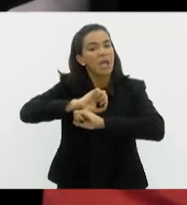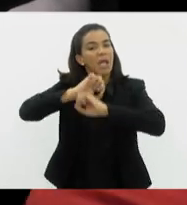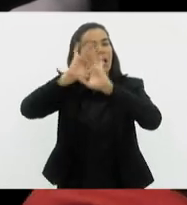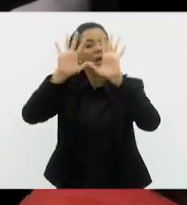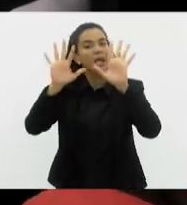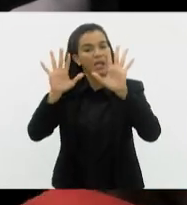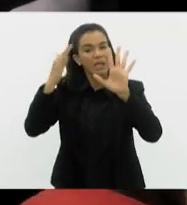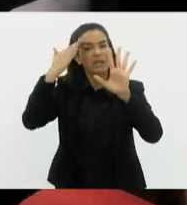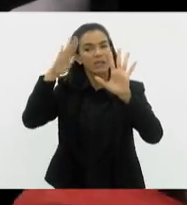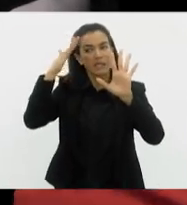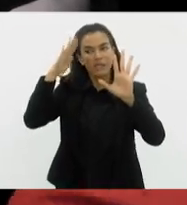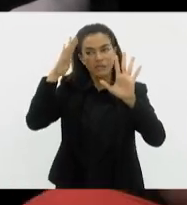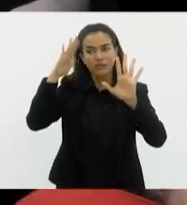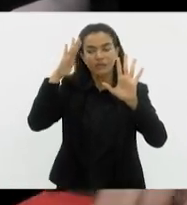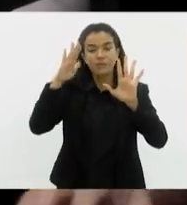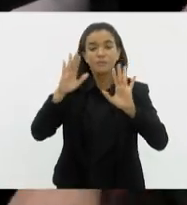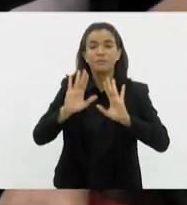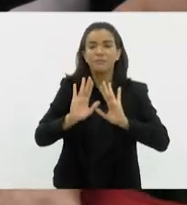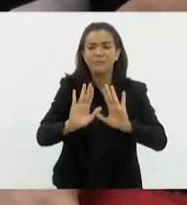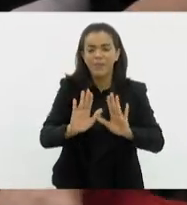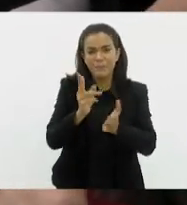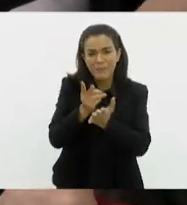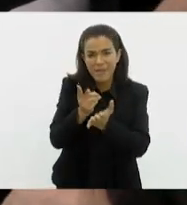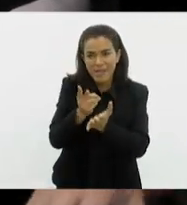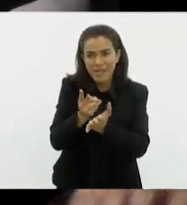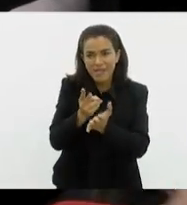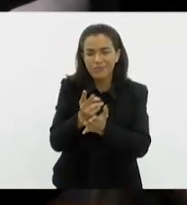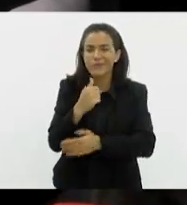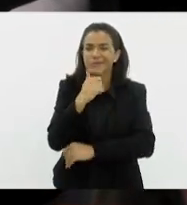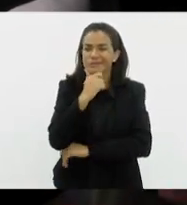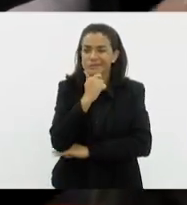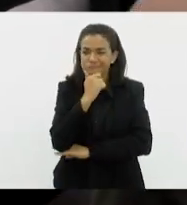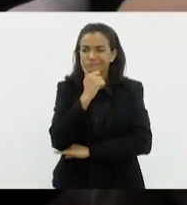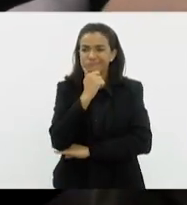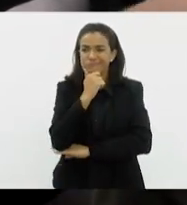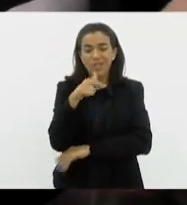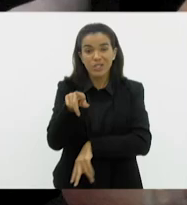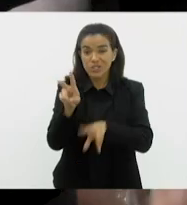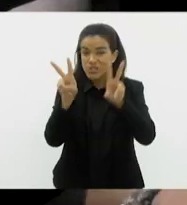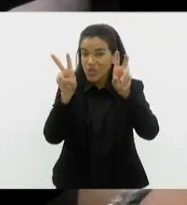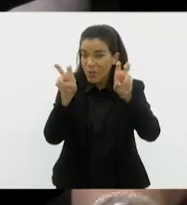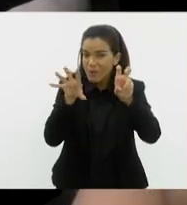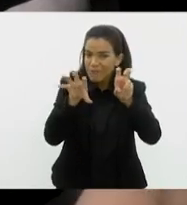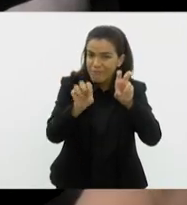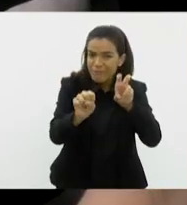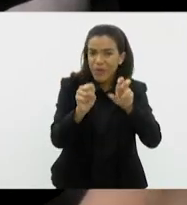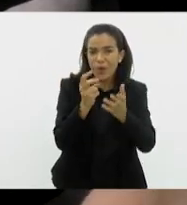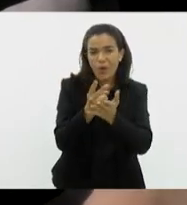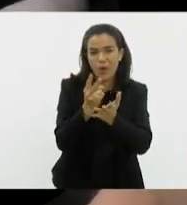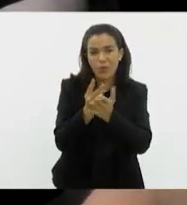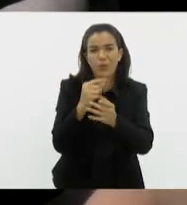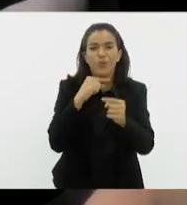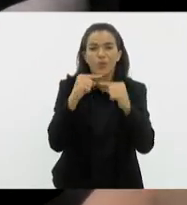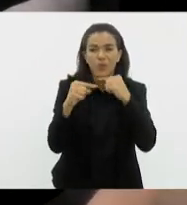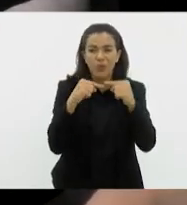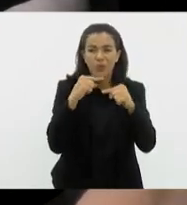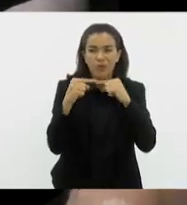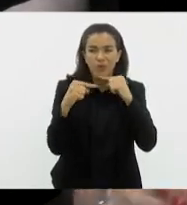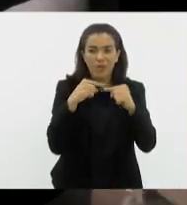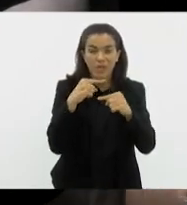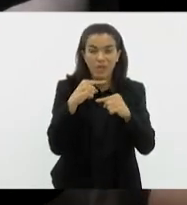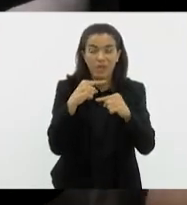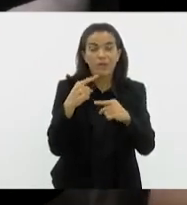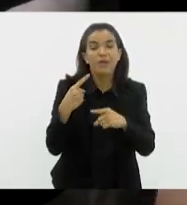elucidativa. É, mas, mesmo assim, eu, nesse item específico, continuo com dúvidas. Porque, como